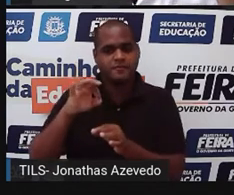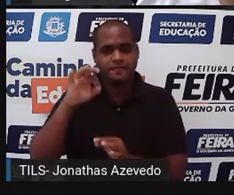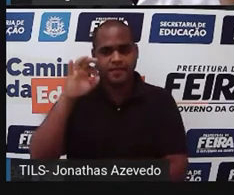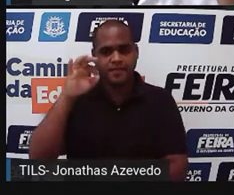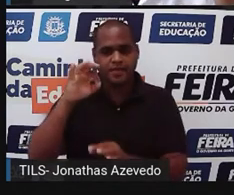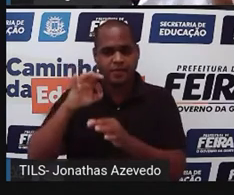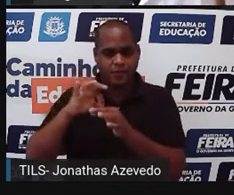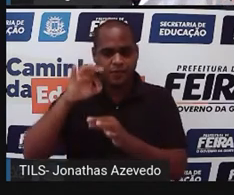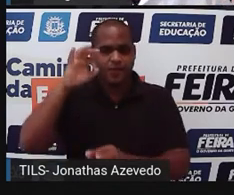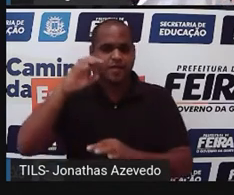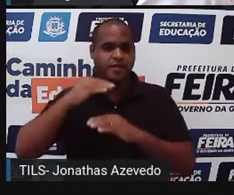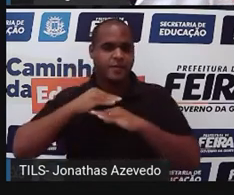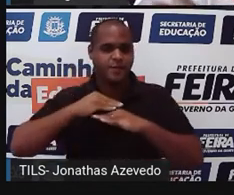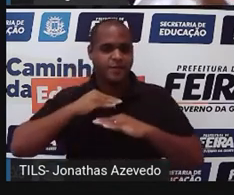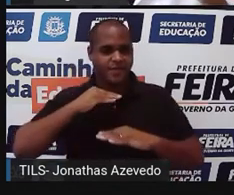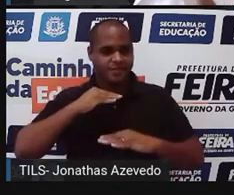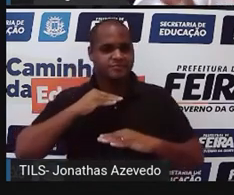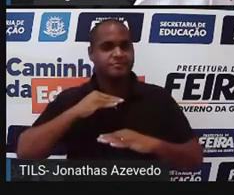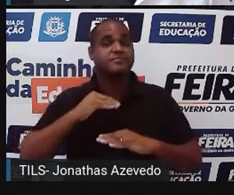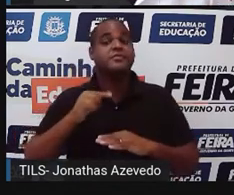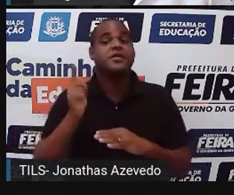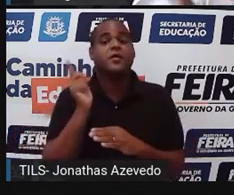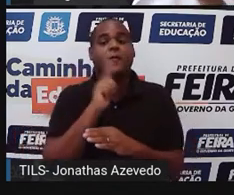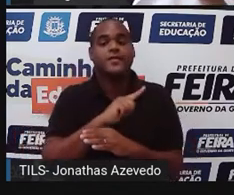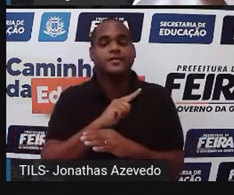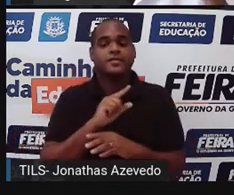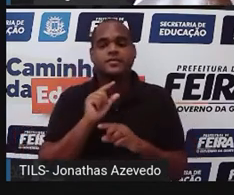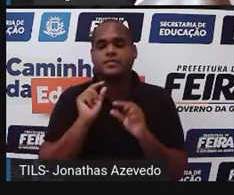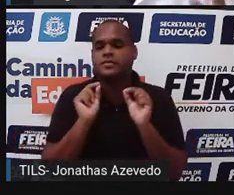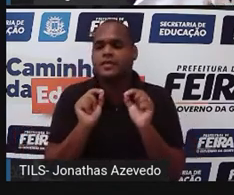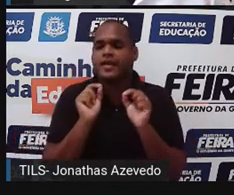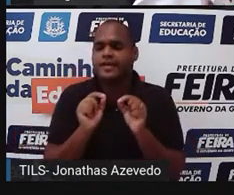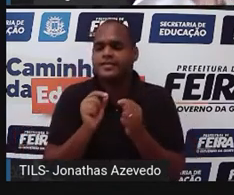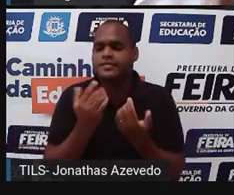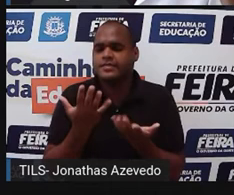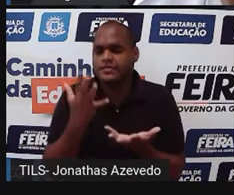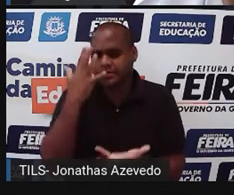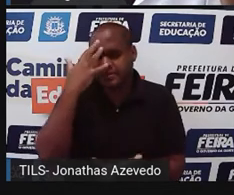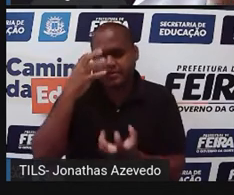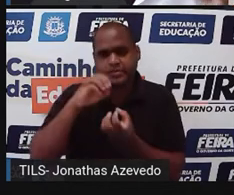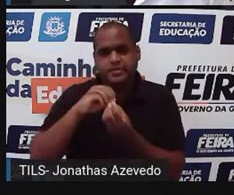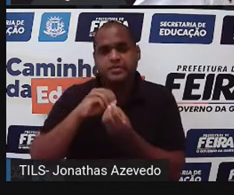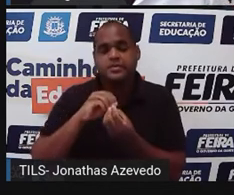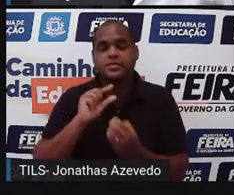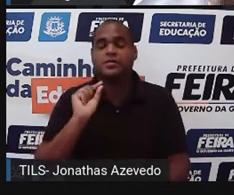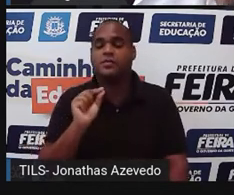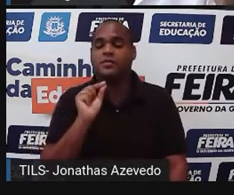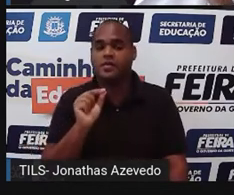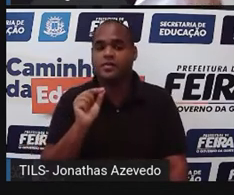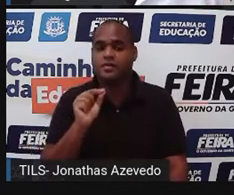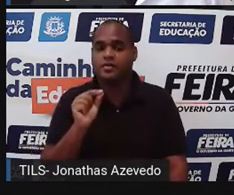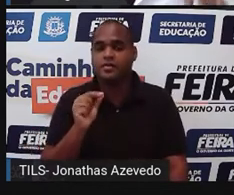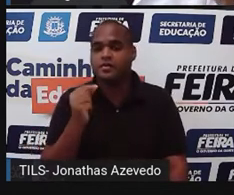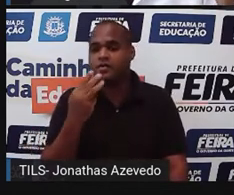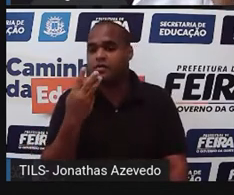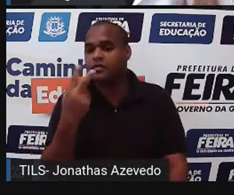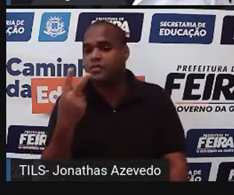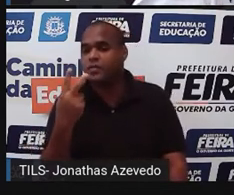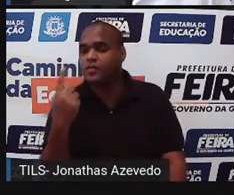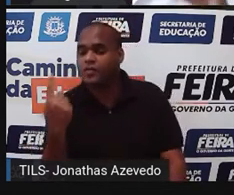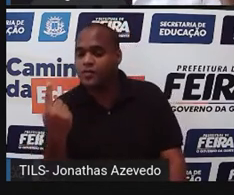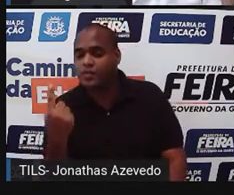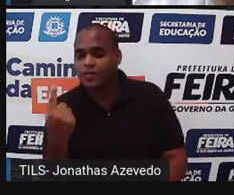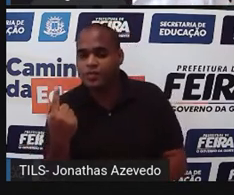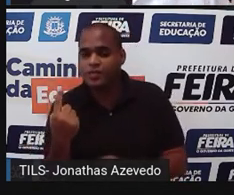pela medida da altura determina o que é que determina em 3 2